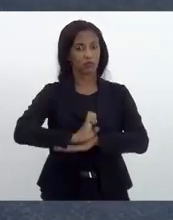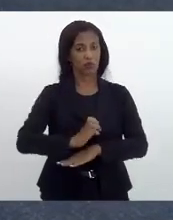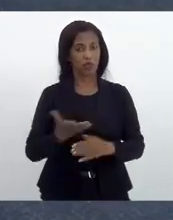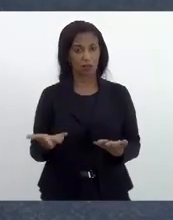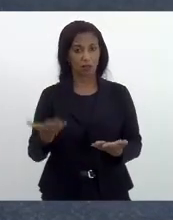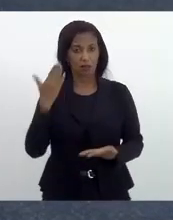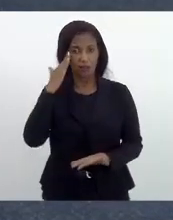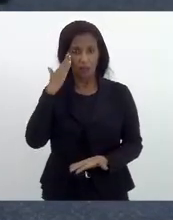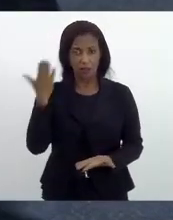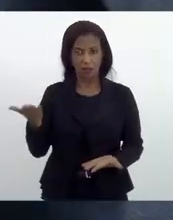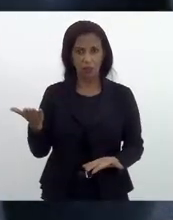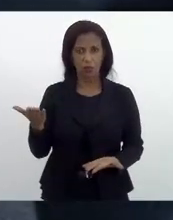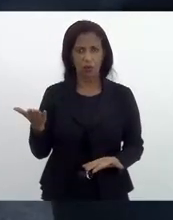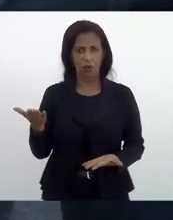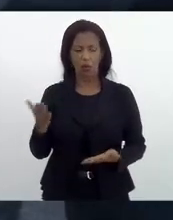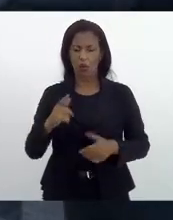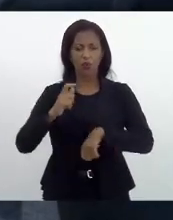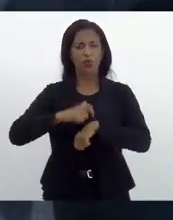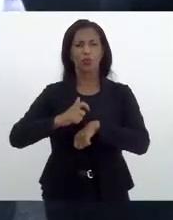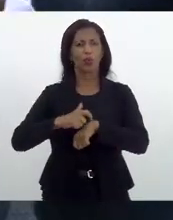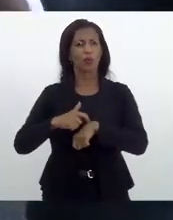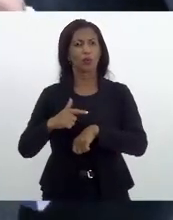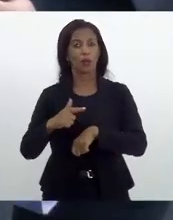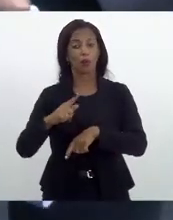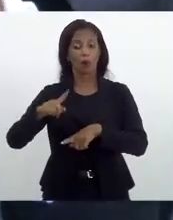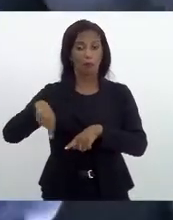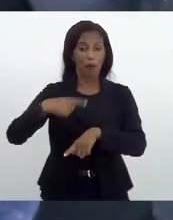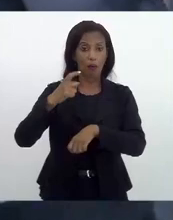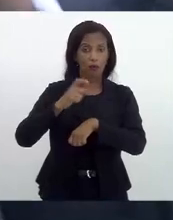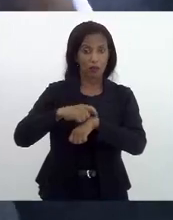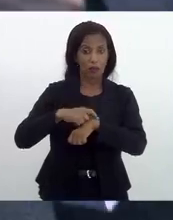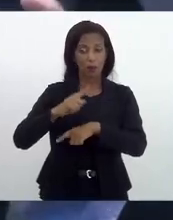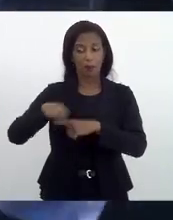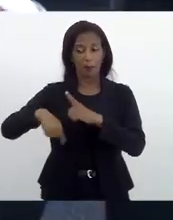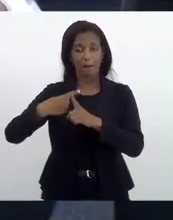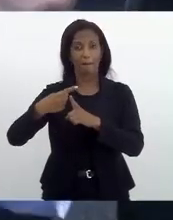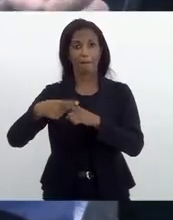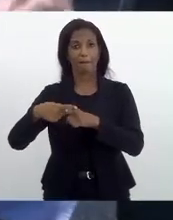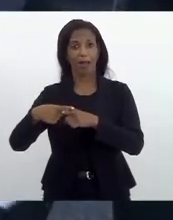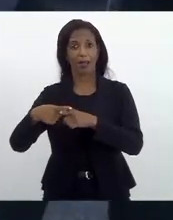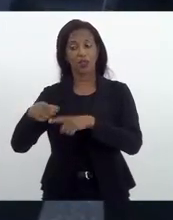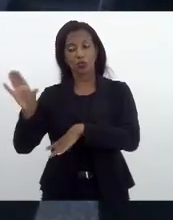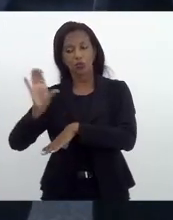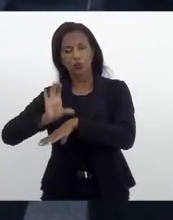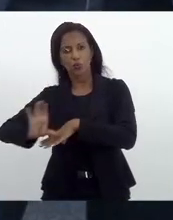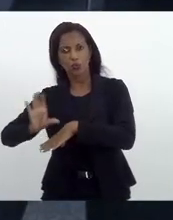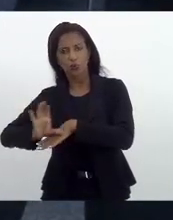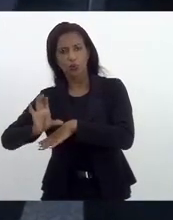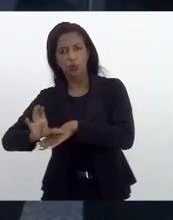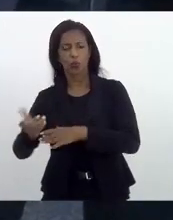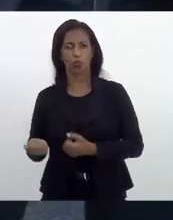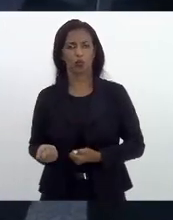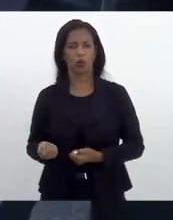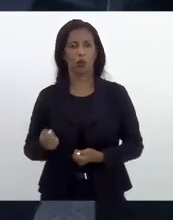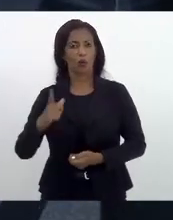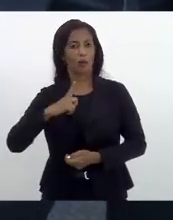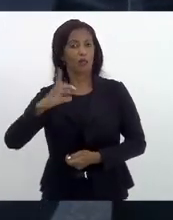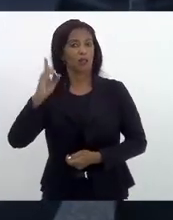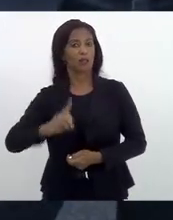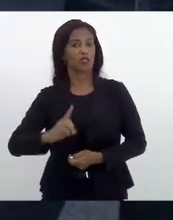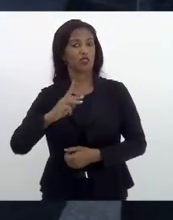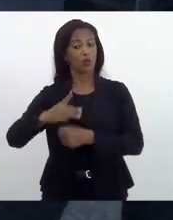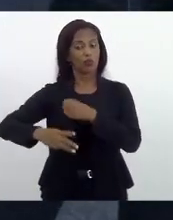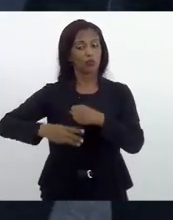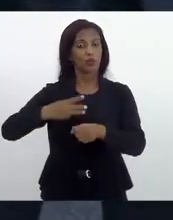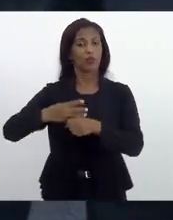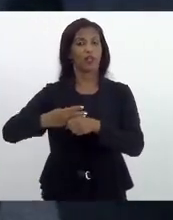Aureliano? Não é só o transcurso do tempo não, além do transcurso do tempo, integralizou o tempo, ok, mas isso não garante o triênio, só garante se